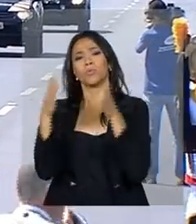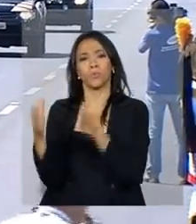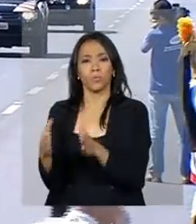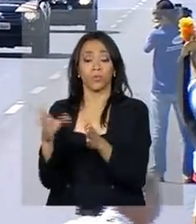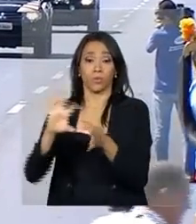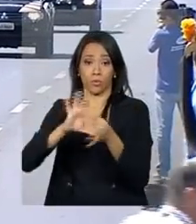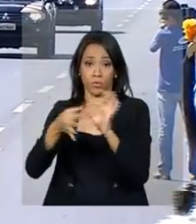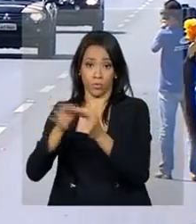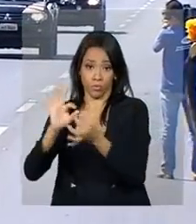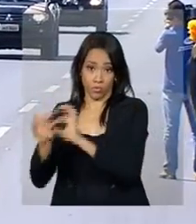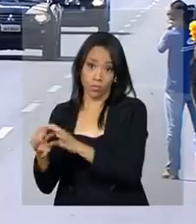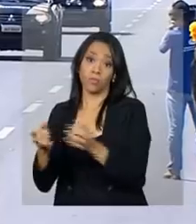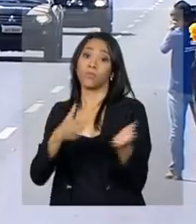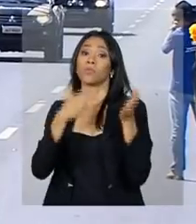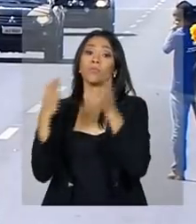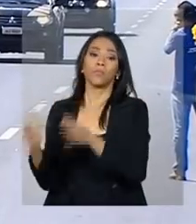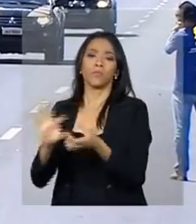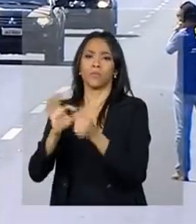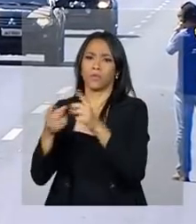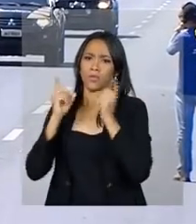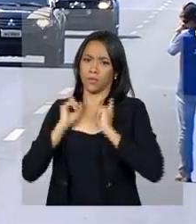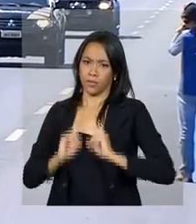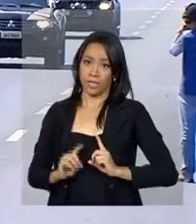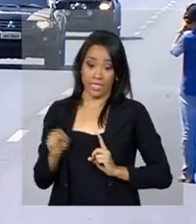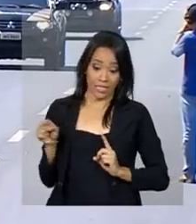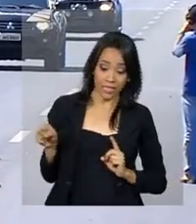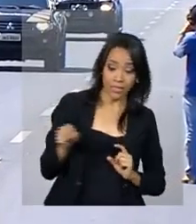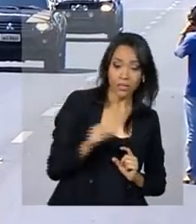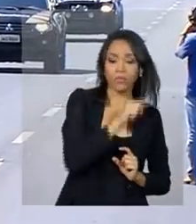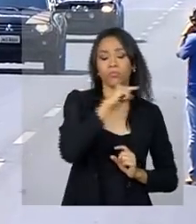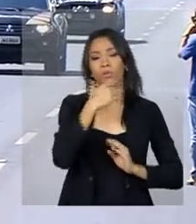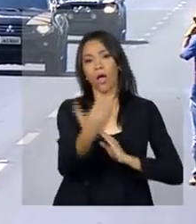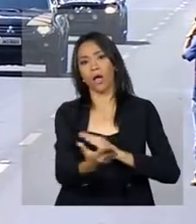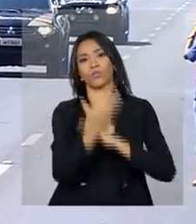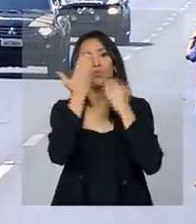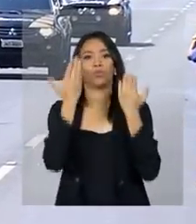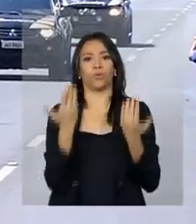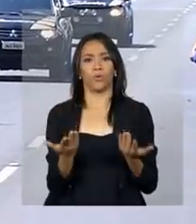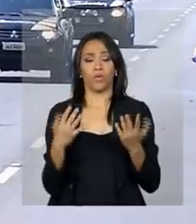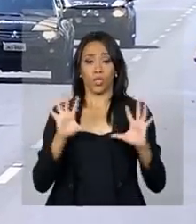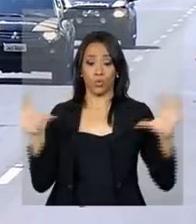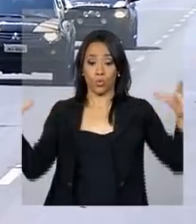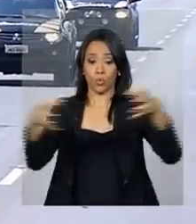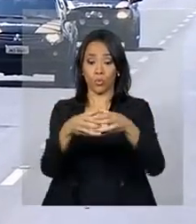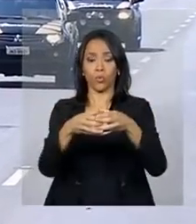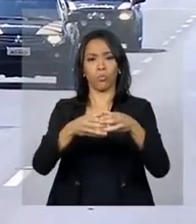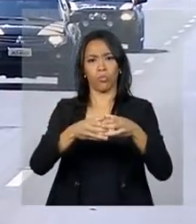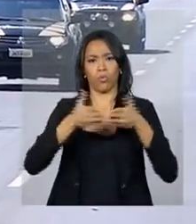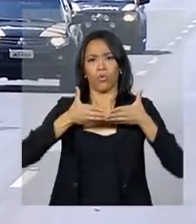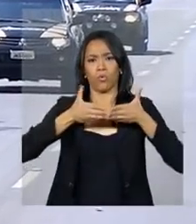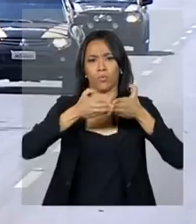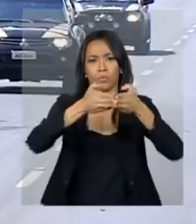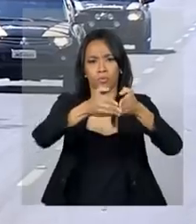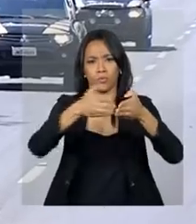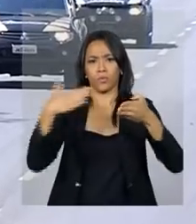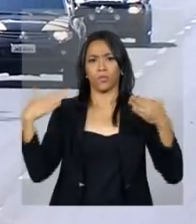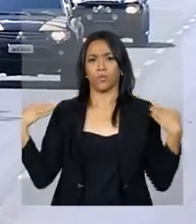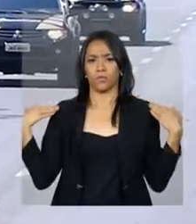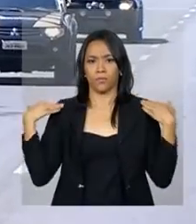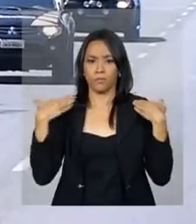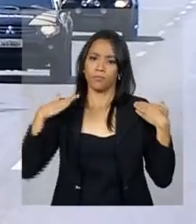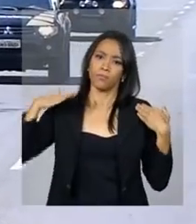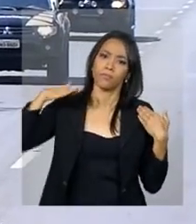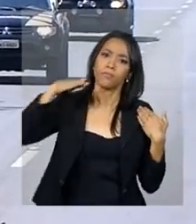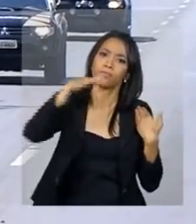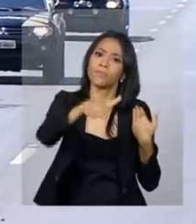foram oportunidades excepcionais para que as Forças Armadas trabalhassem em conjunto com as Forças